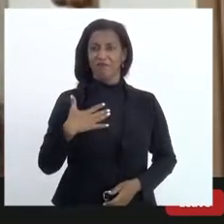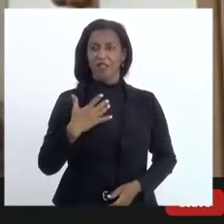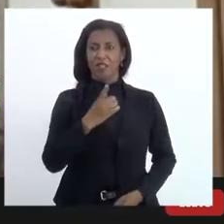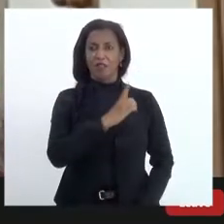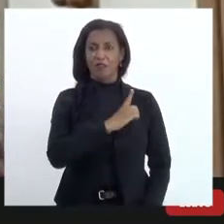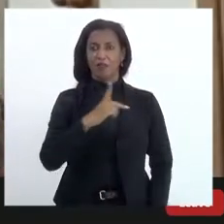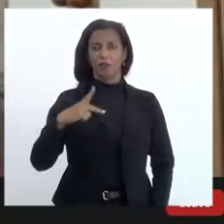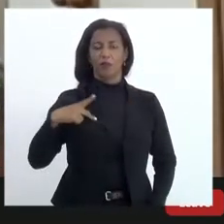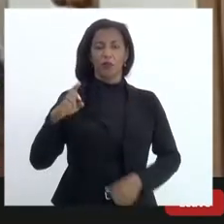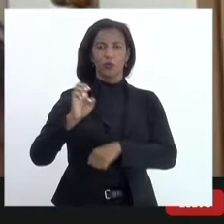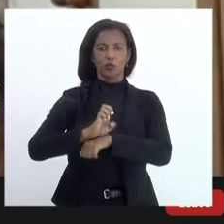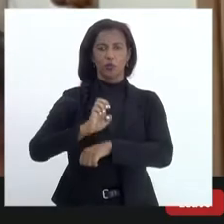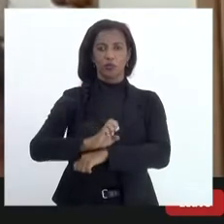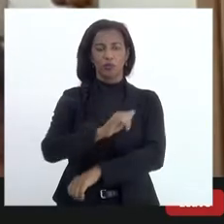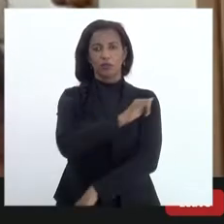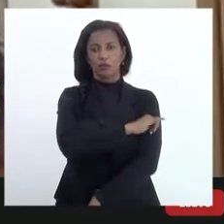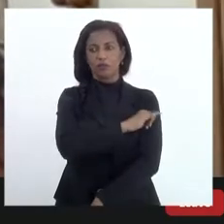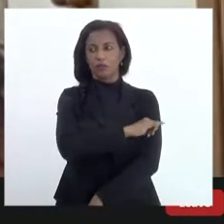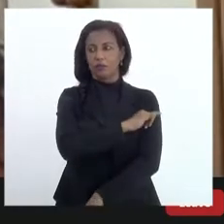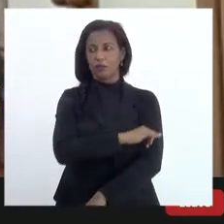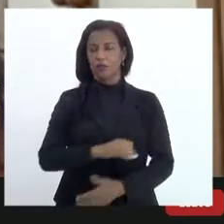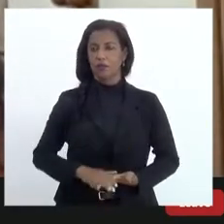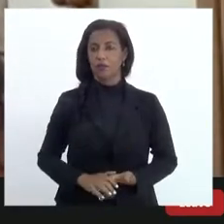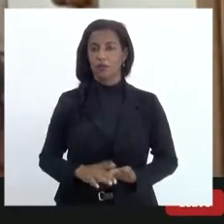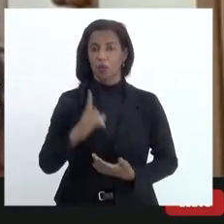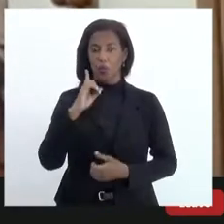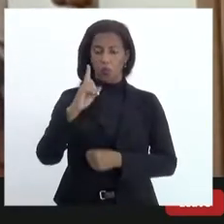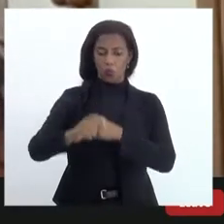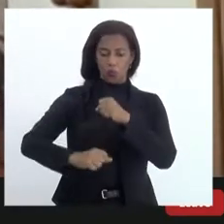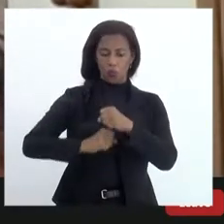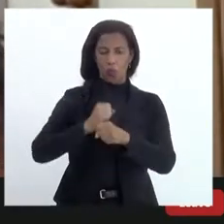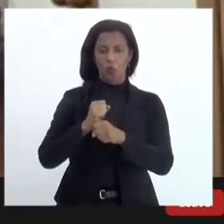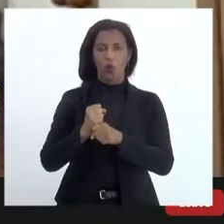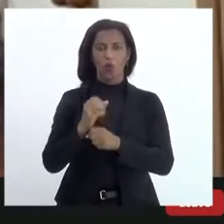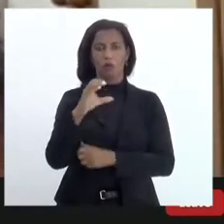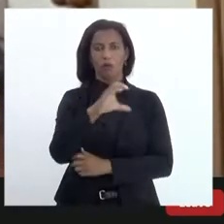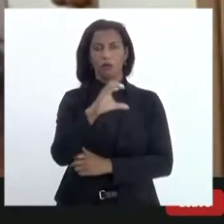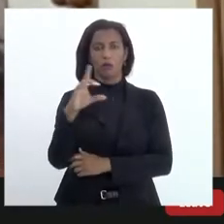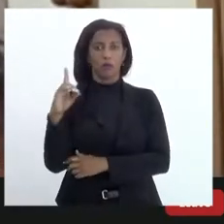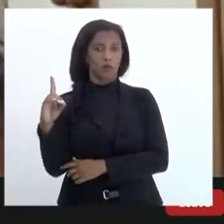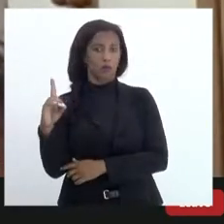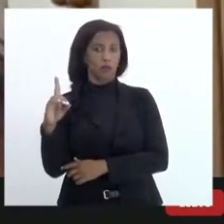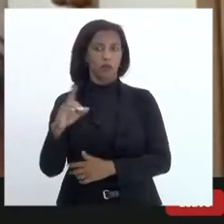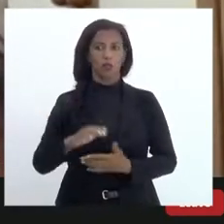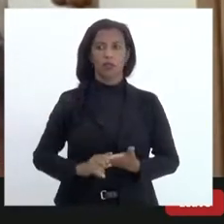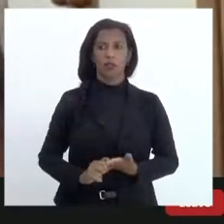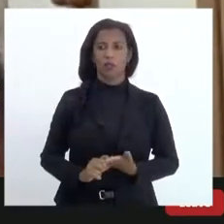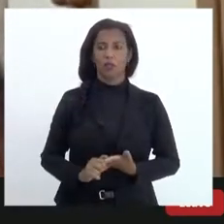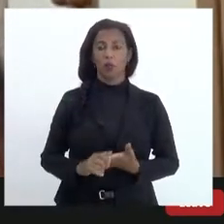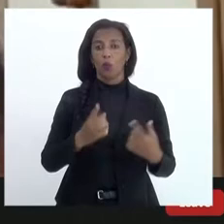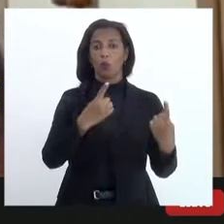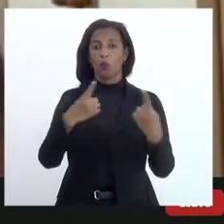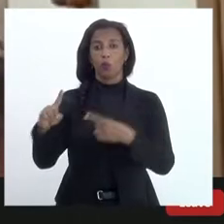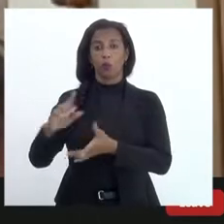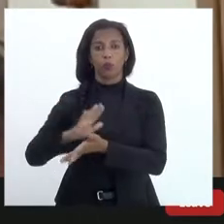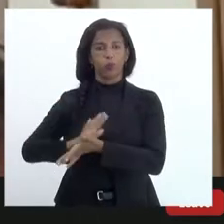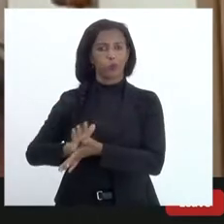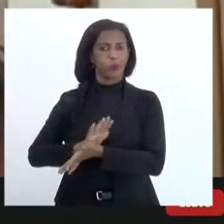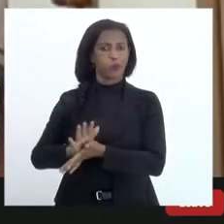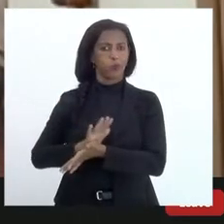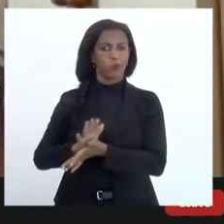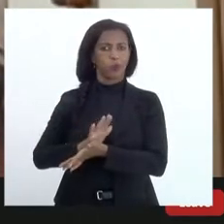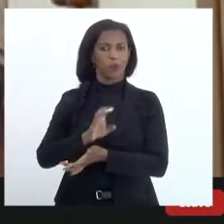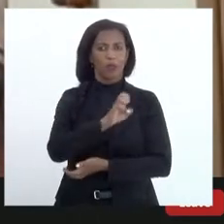Defensoria Pública do Estado do Rio de Janeiro, estou há um ano à frente da coordenação do Núcleo de Combate ao Racismo e